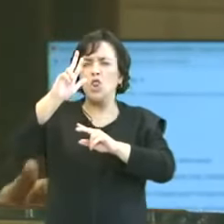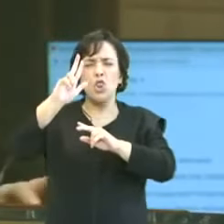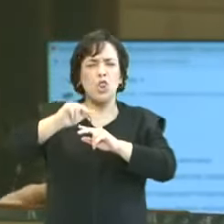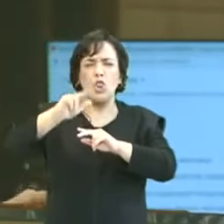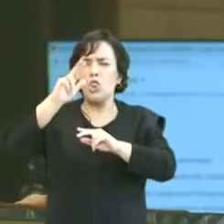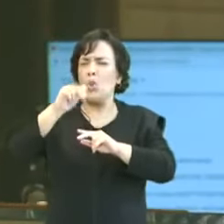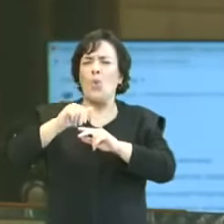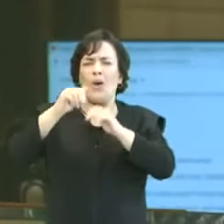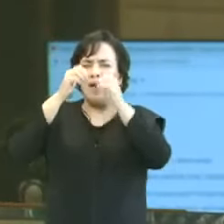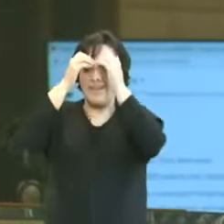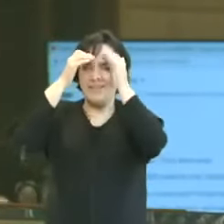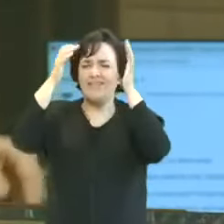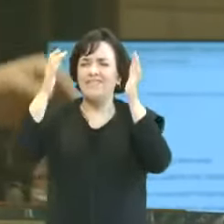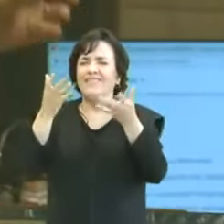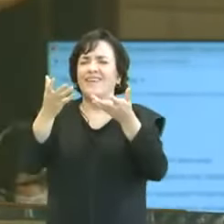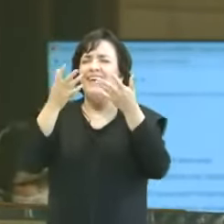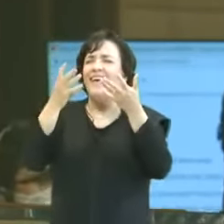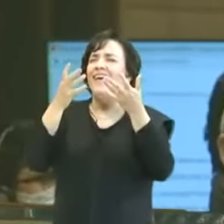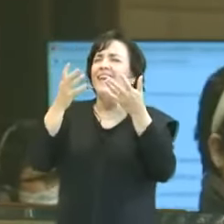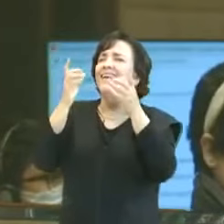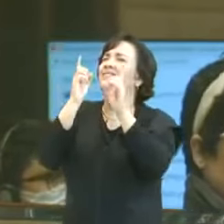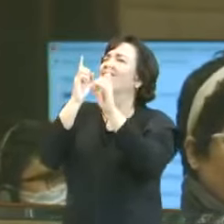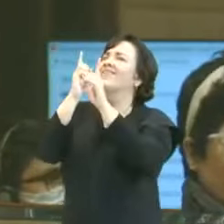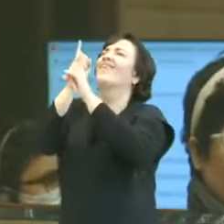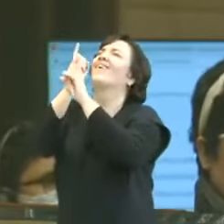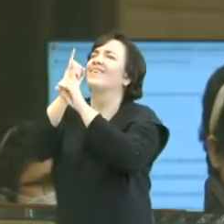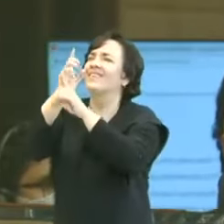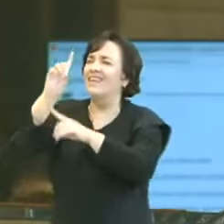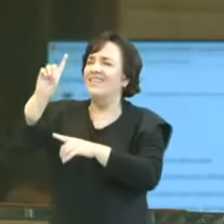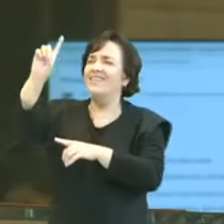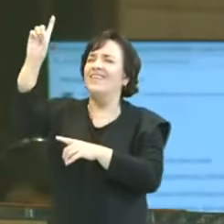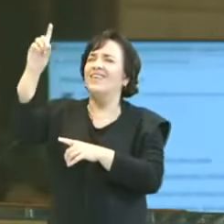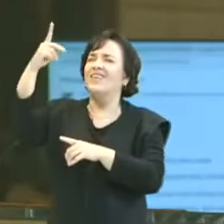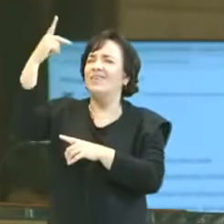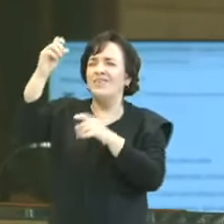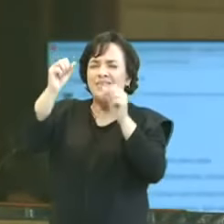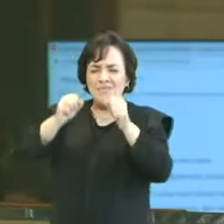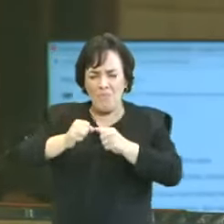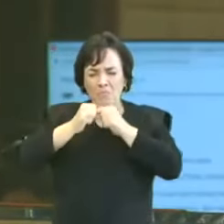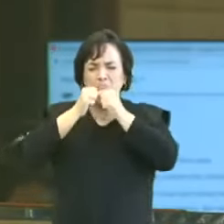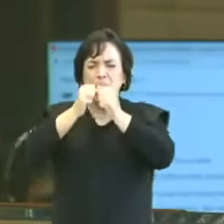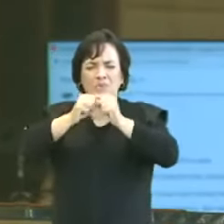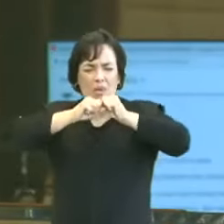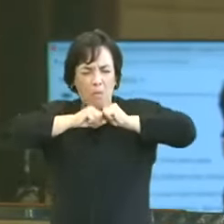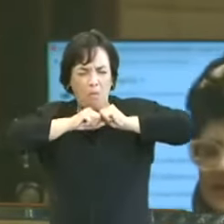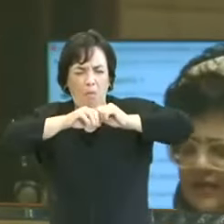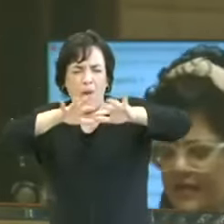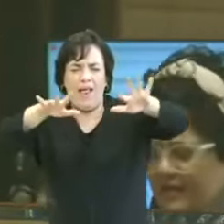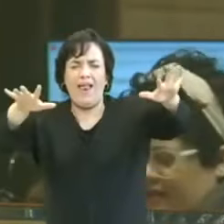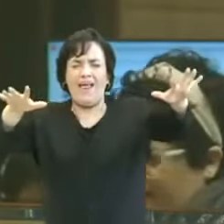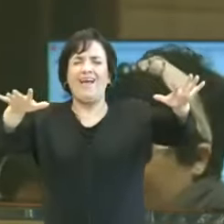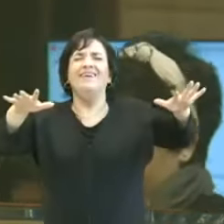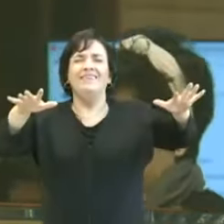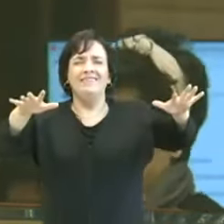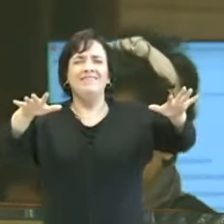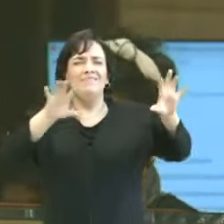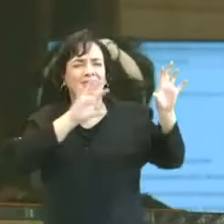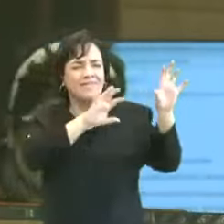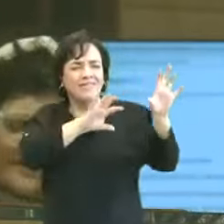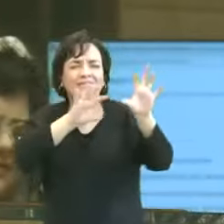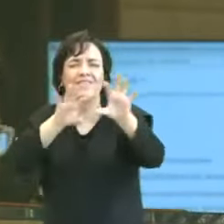incessantemente ao teu trono de graça, e que o teu poder se manifeste com liberdade entre nós. Nos ajuda a criar ambientes